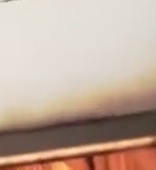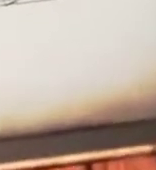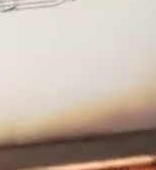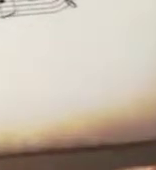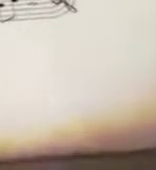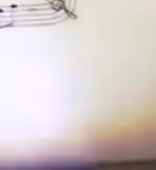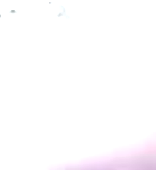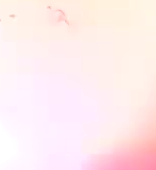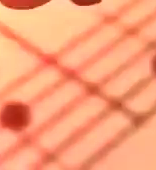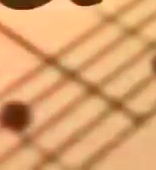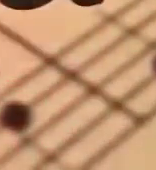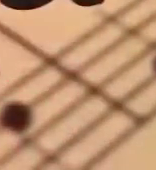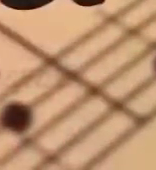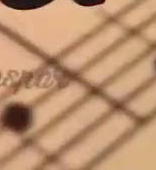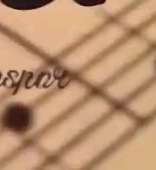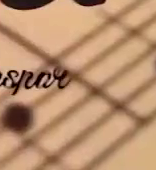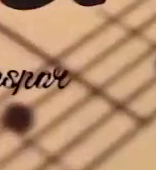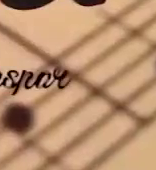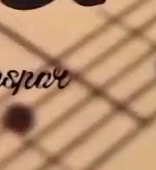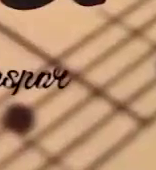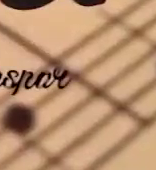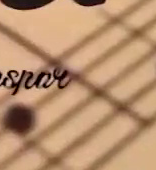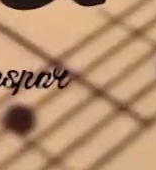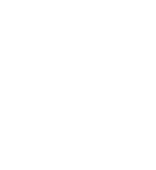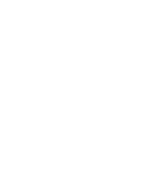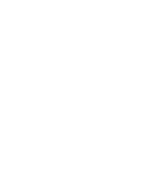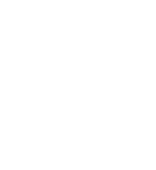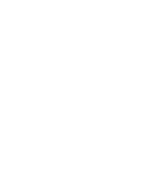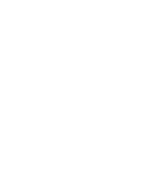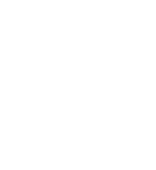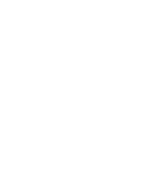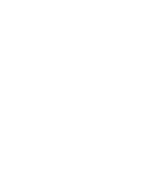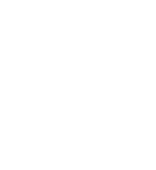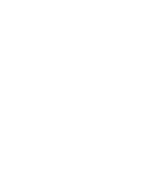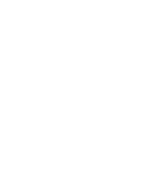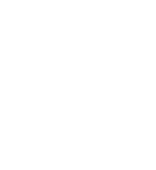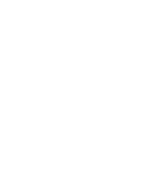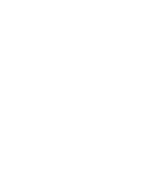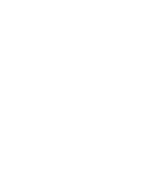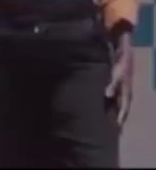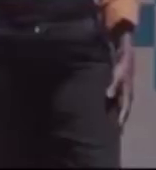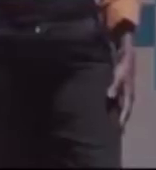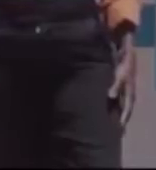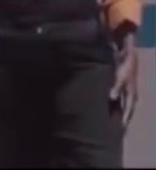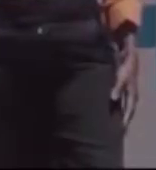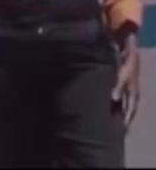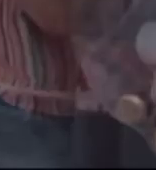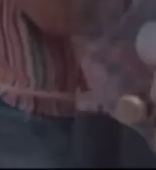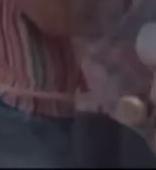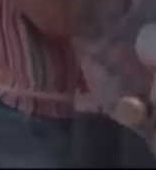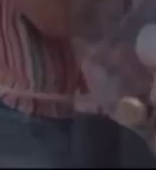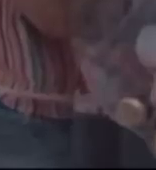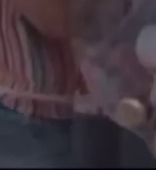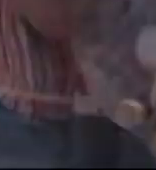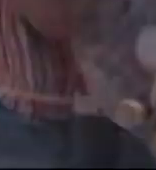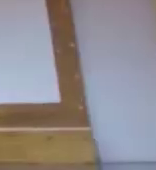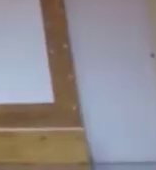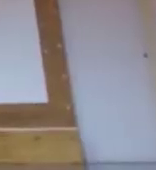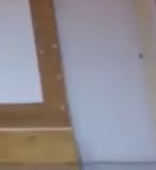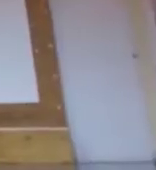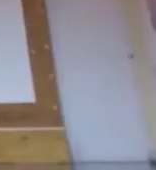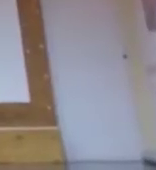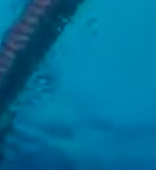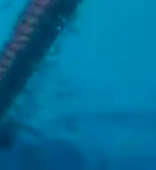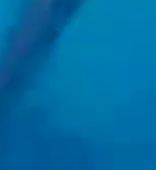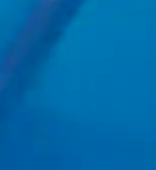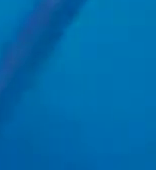Programa História da Música, com Ulisses Gaspar. Apoio Cultural, Enel. A Enel compartilha